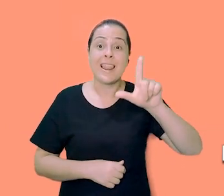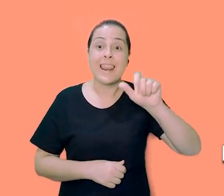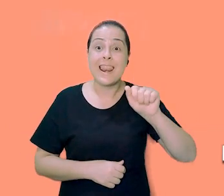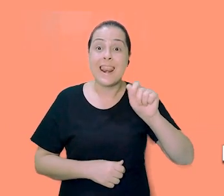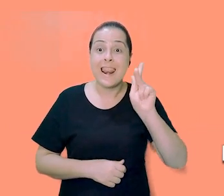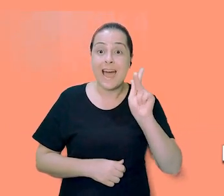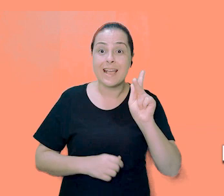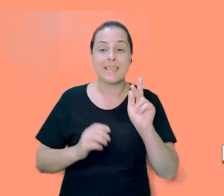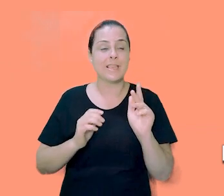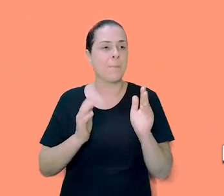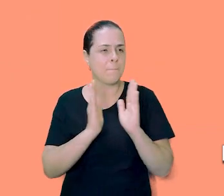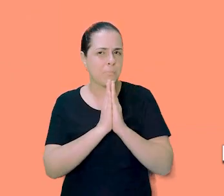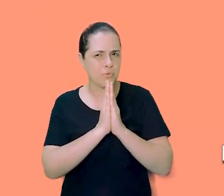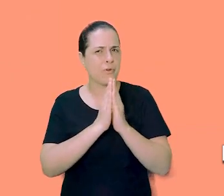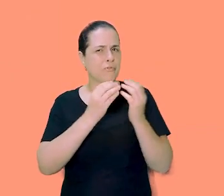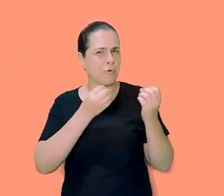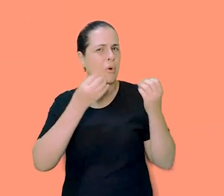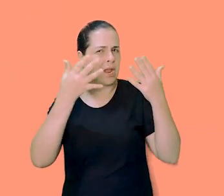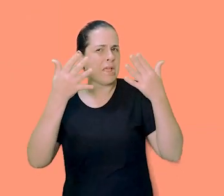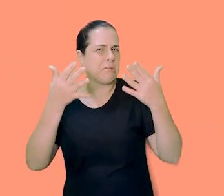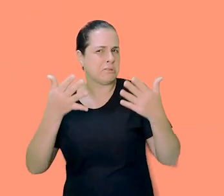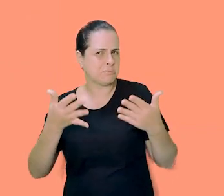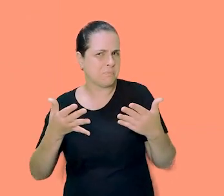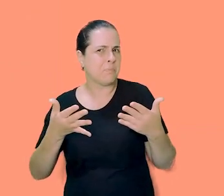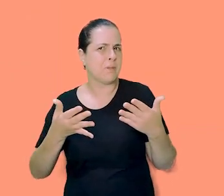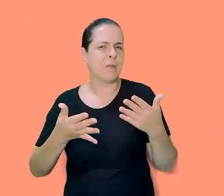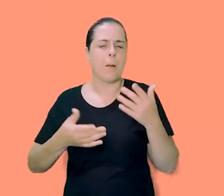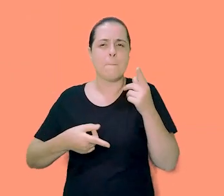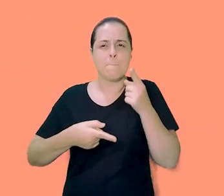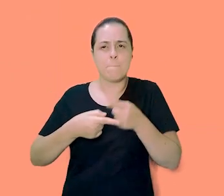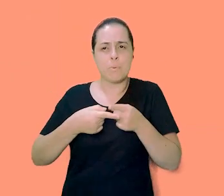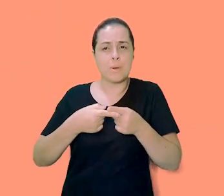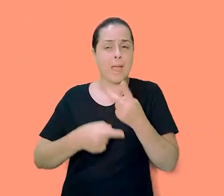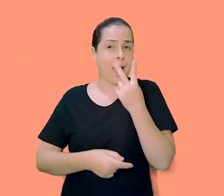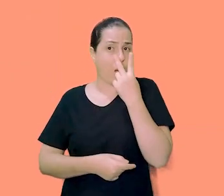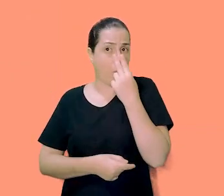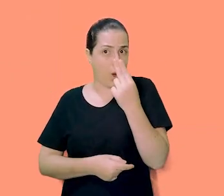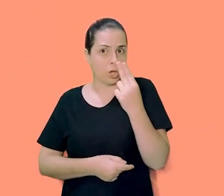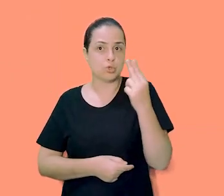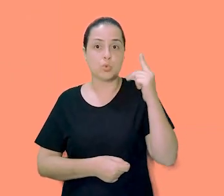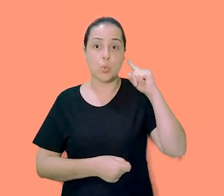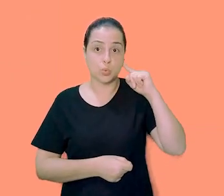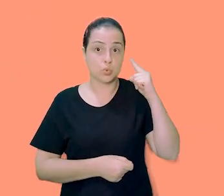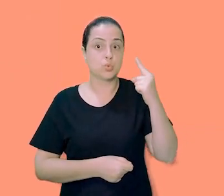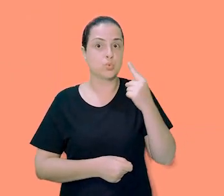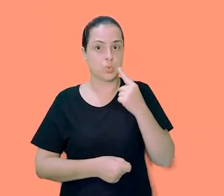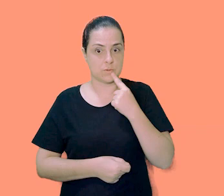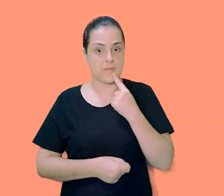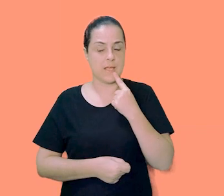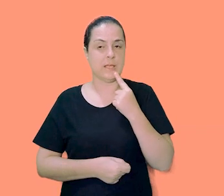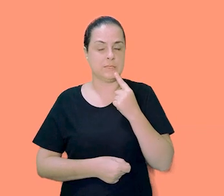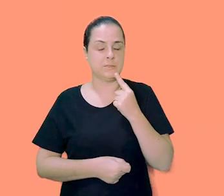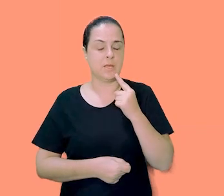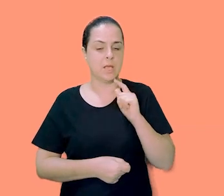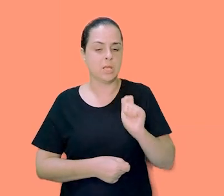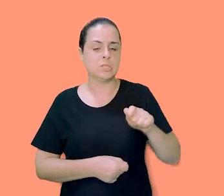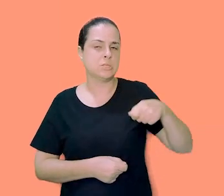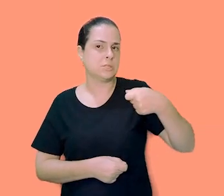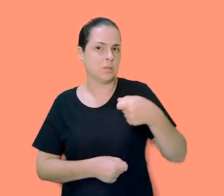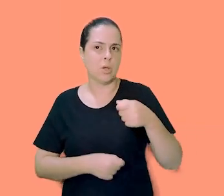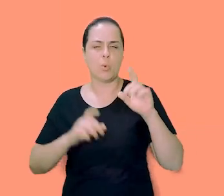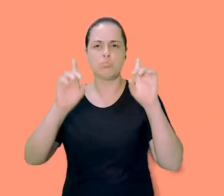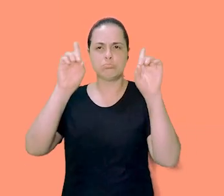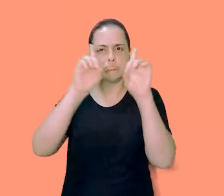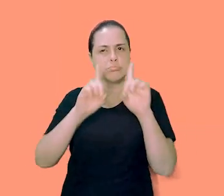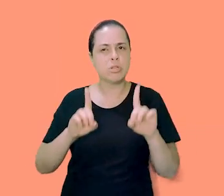Lac, queria que você trouxesse um pouco, porque eu acho que a surdez ela é uma deficiência